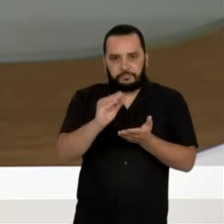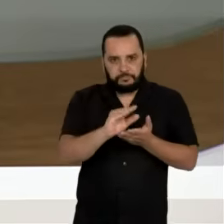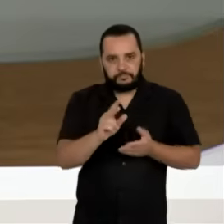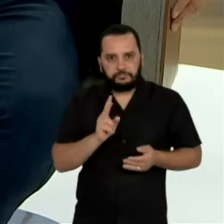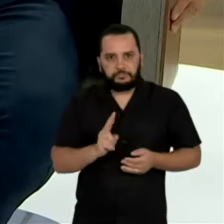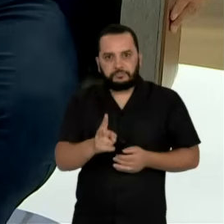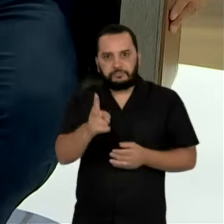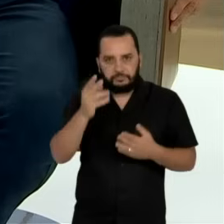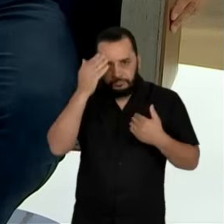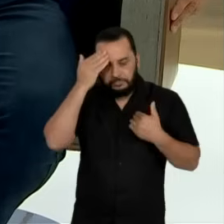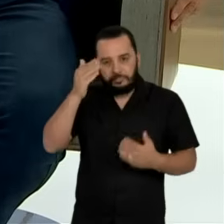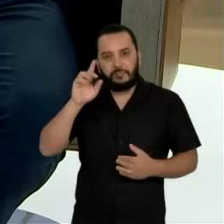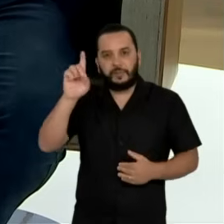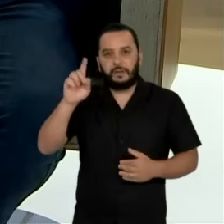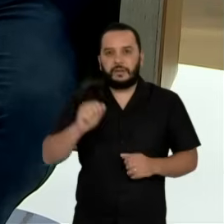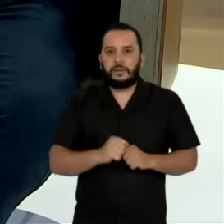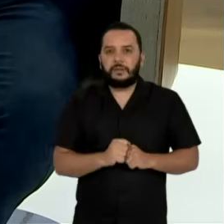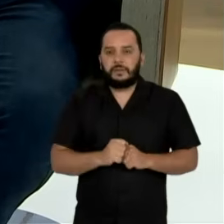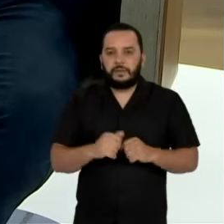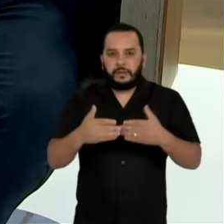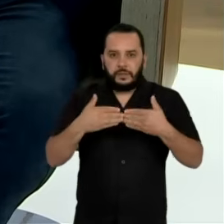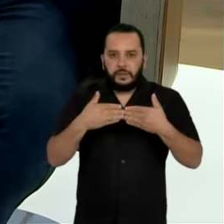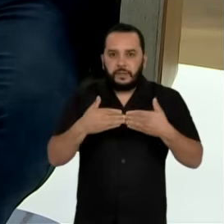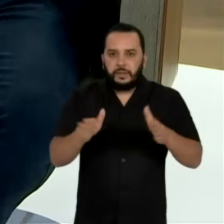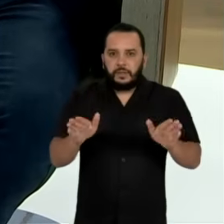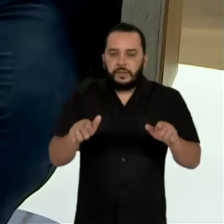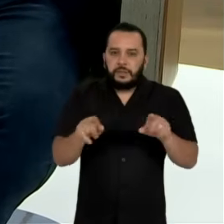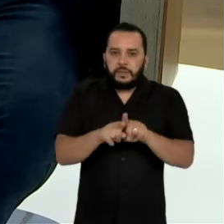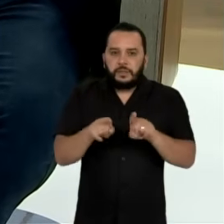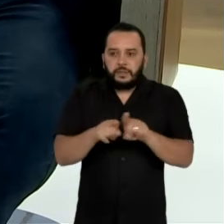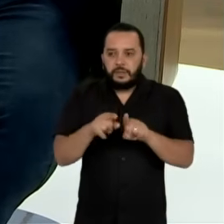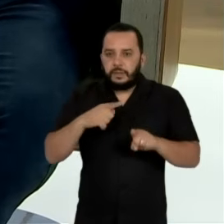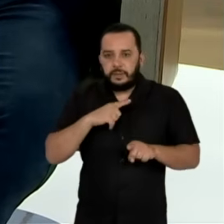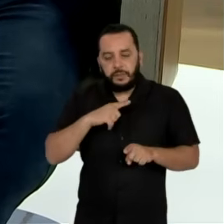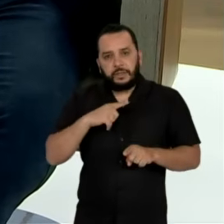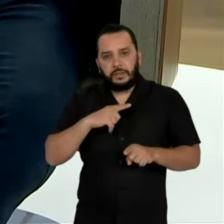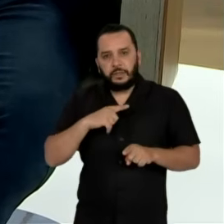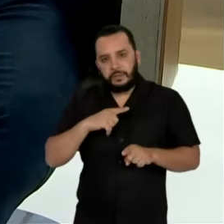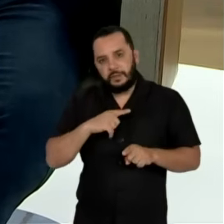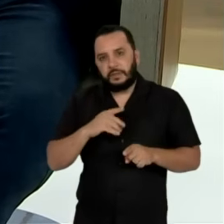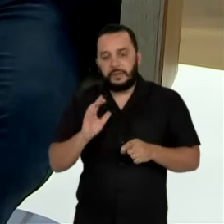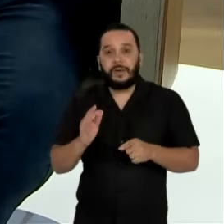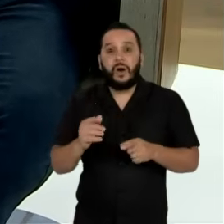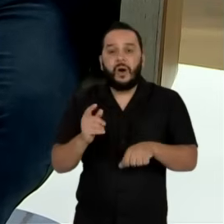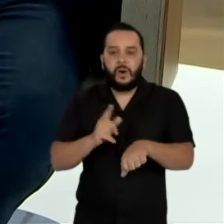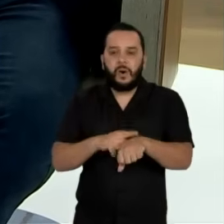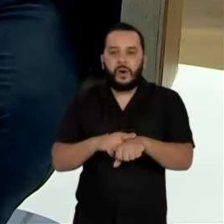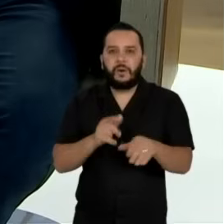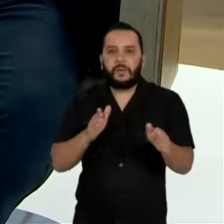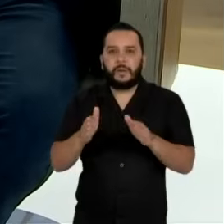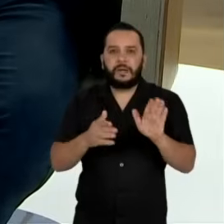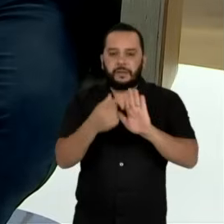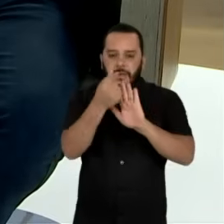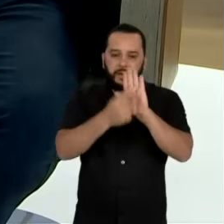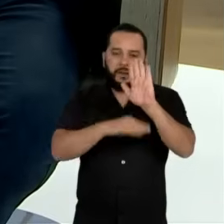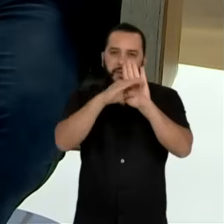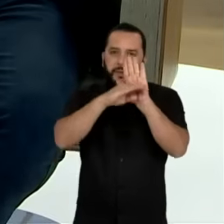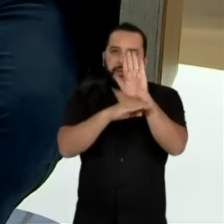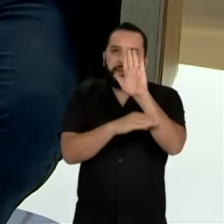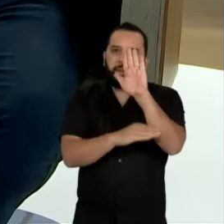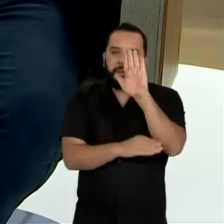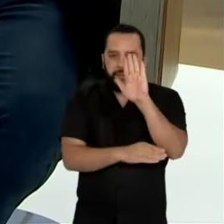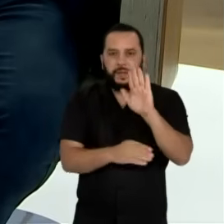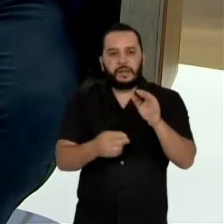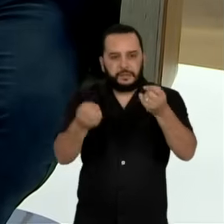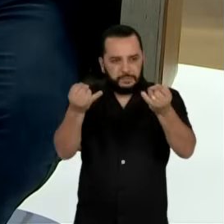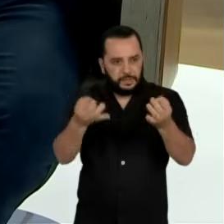Deus, e a inauguração e justamente uma hora de prestação de conta com todos os patrocinadores e lideranças, e a gente pôde